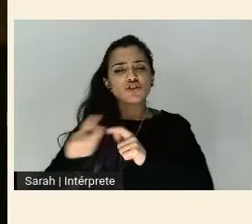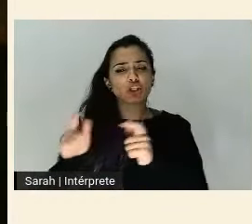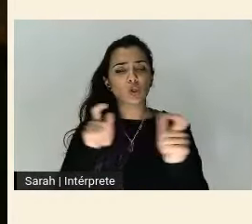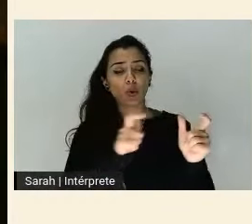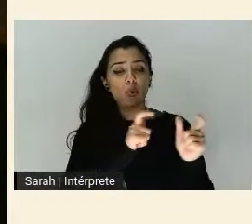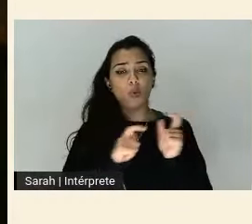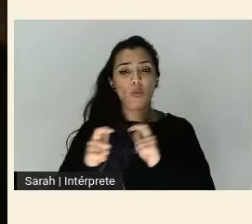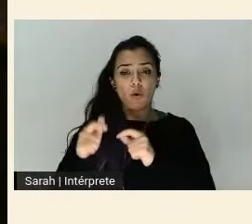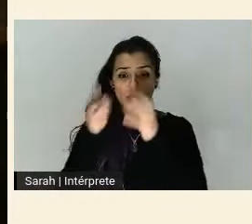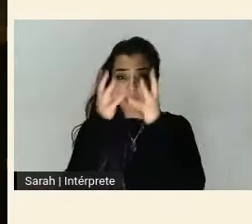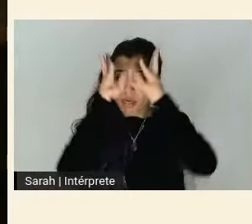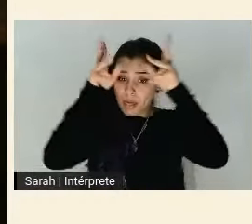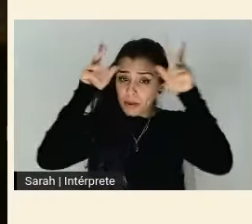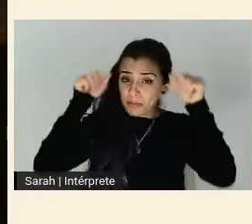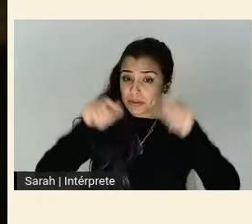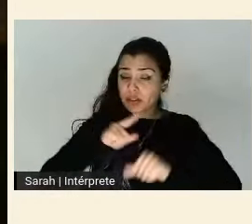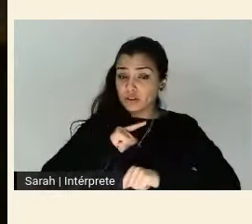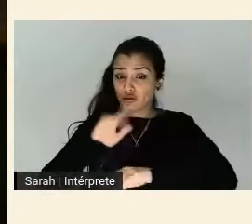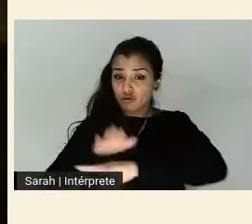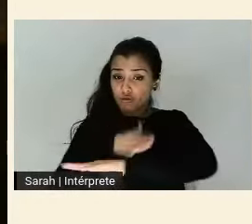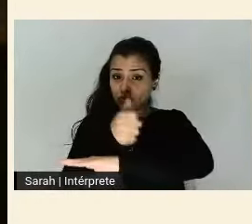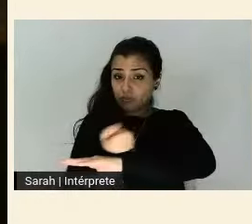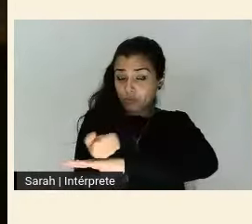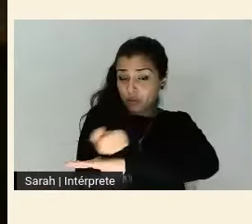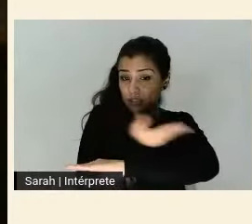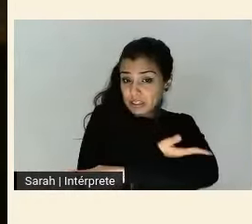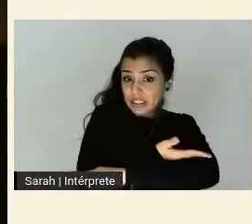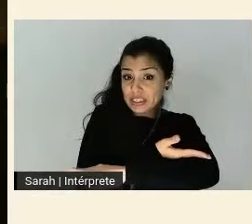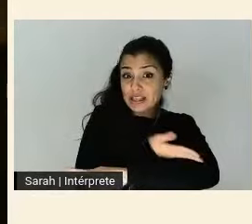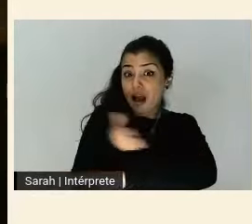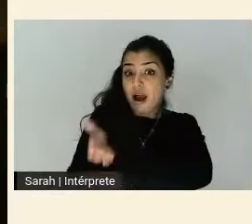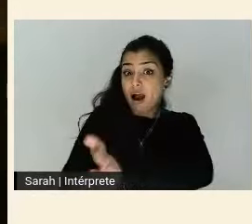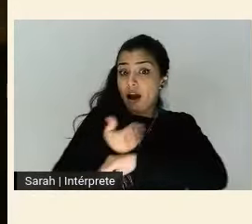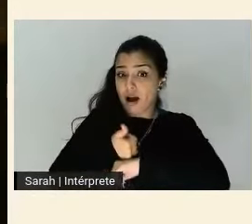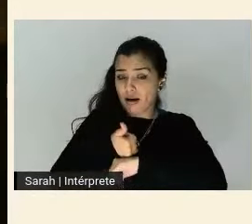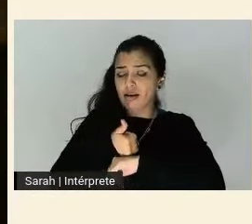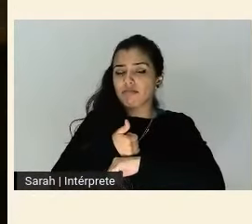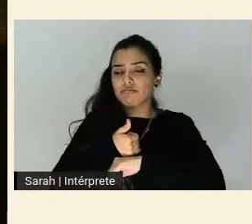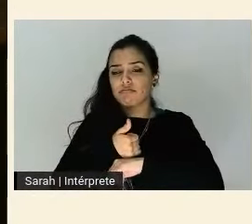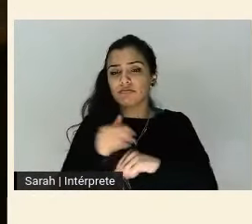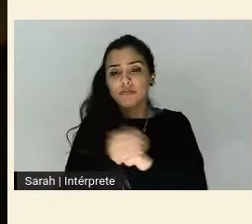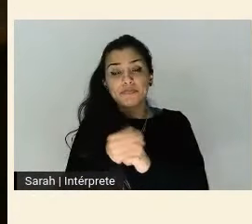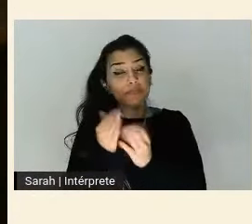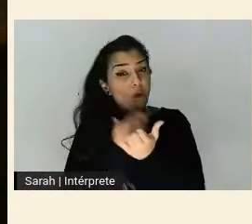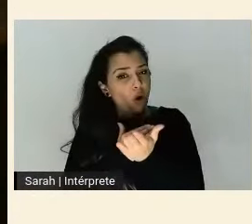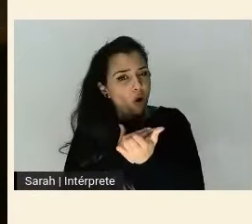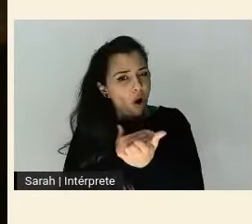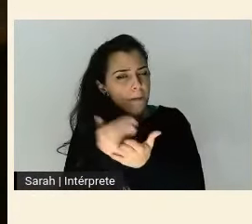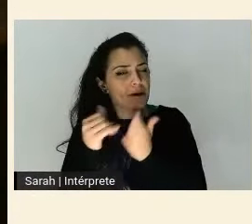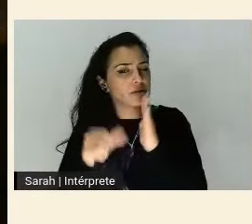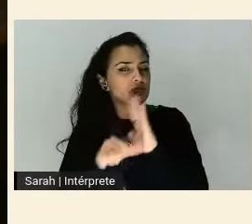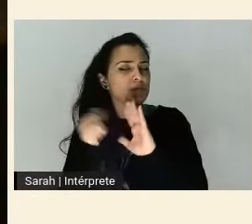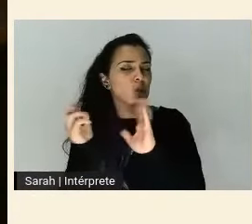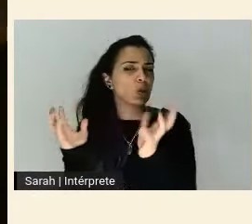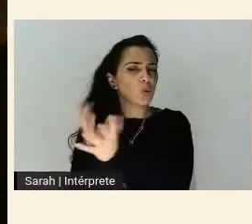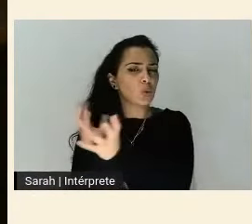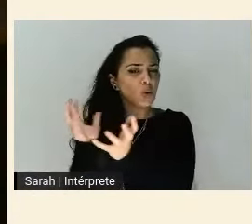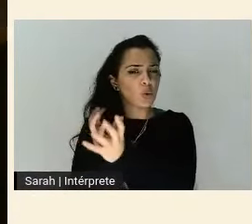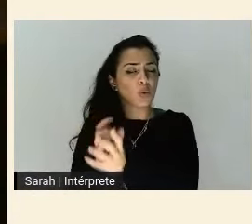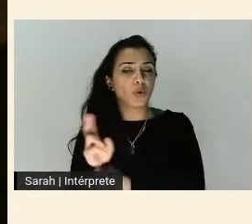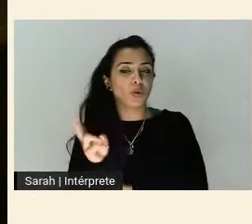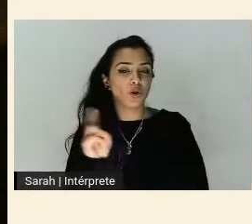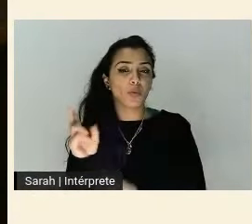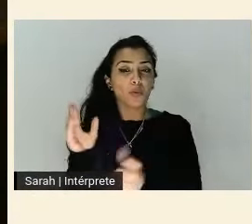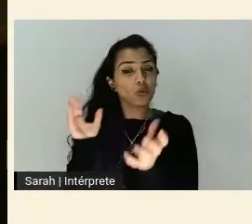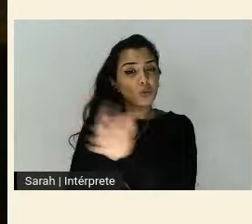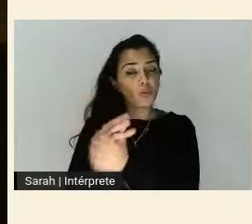amazônicas. O modernismo antes do modernismo. Nas primeiras reuniões do grupo chamado Grupo Modernista